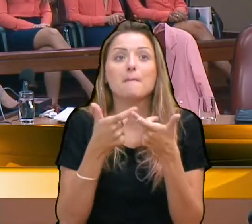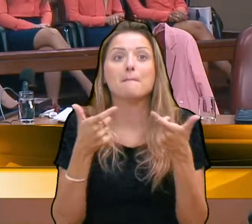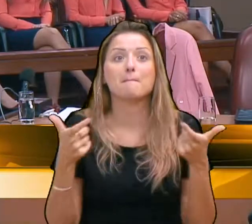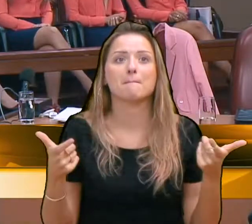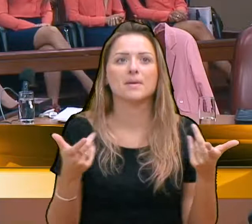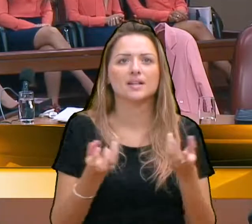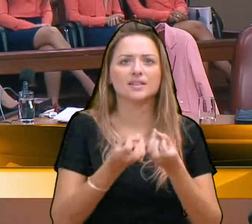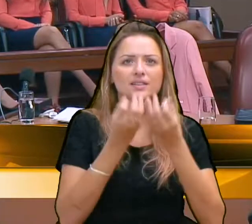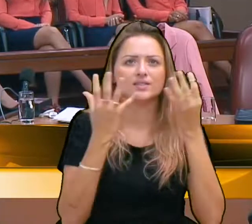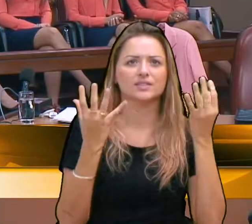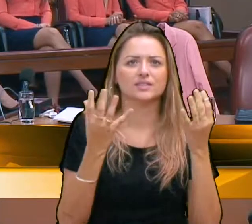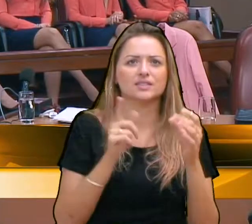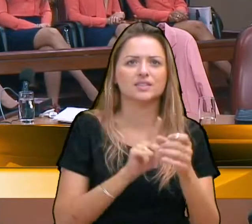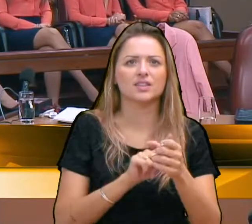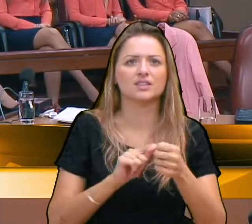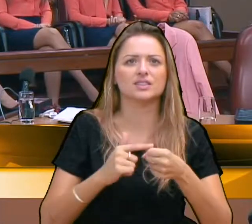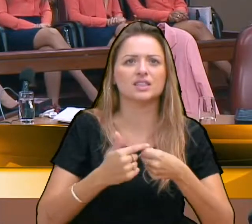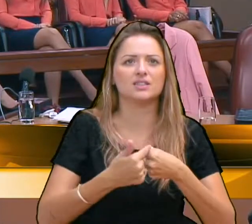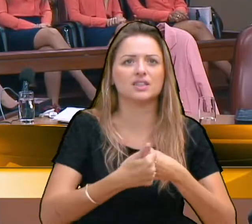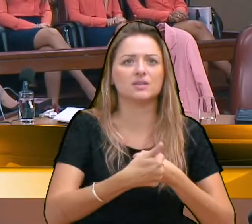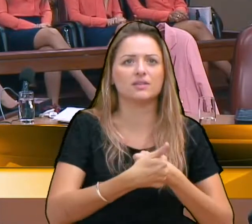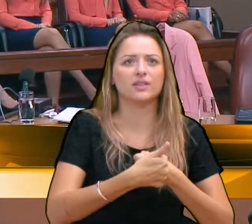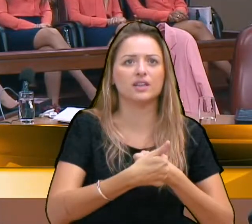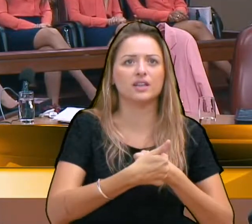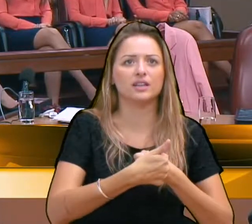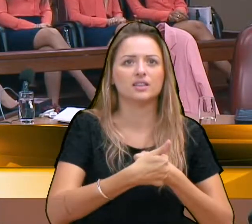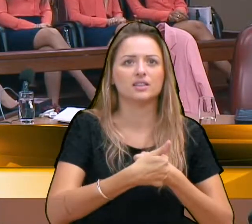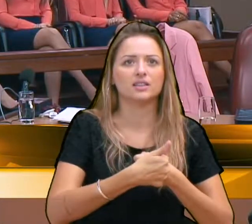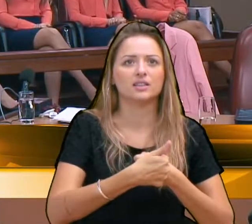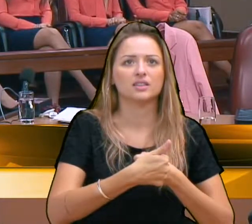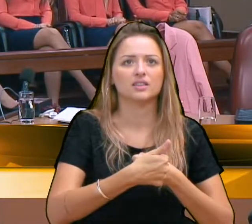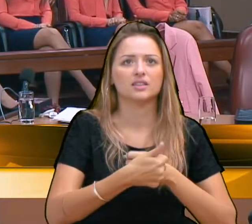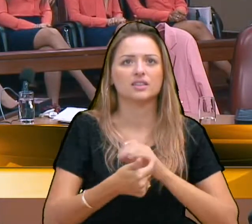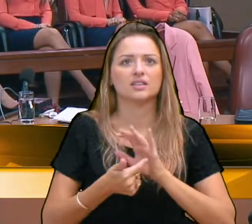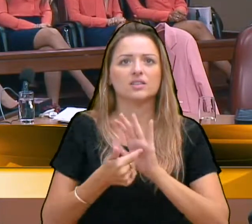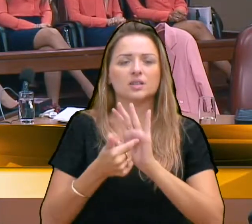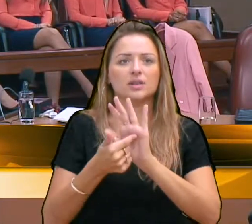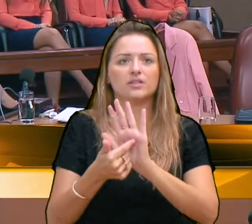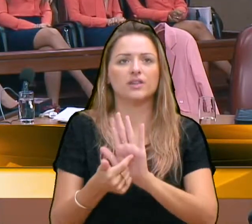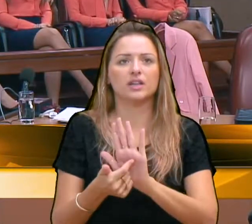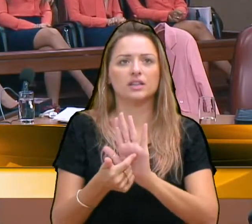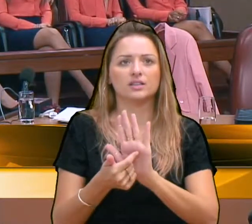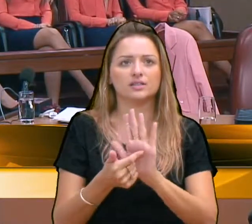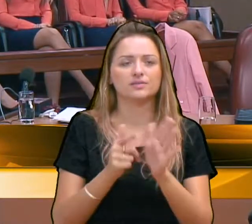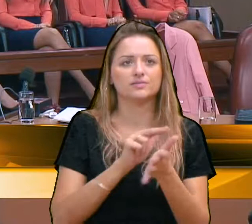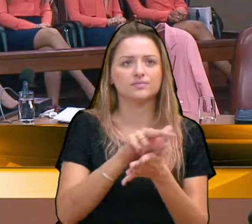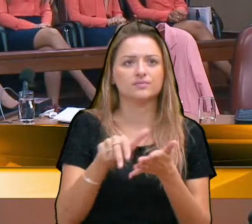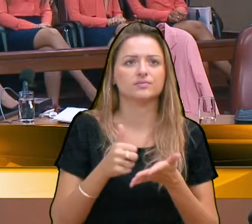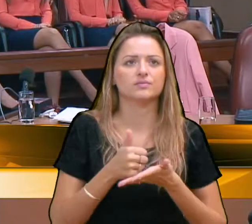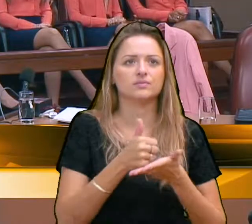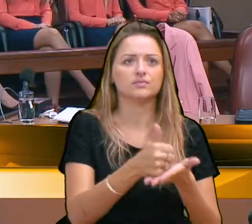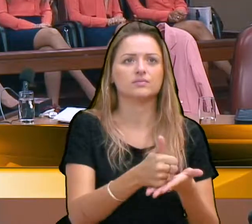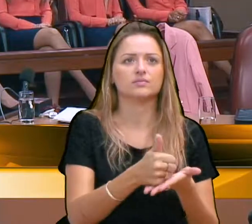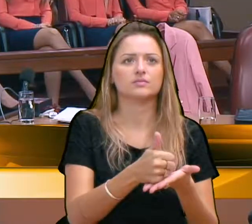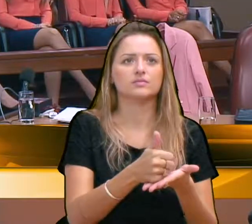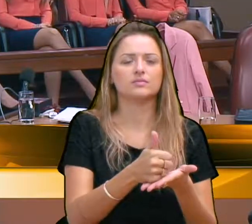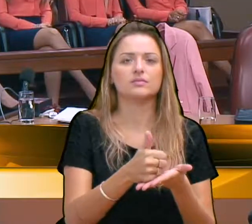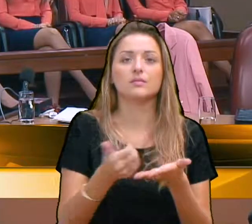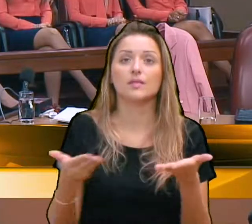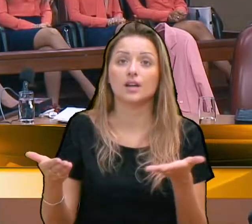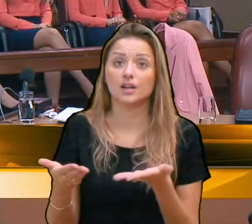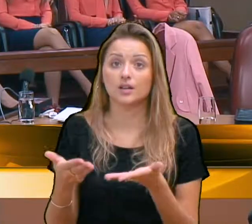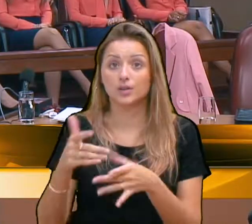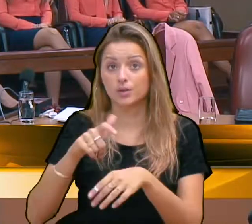nossa cidade. Uma festa que precisa ser realizada a muitas mãos. Estamos aqui abrindo espaço